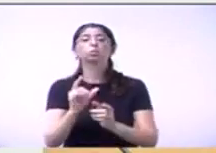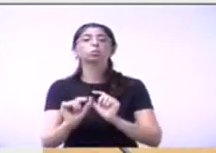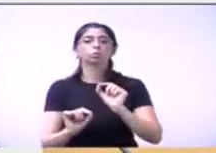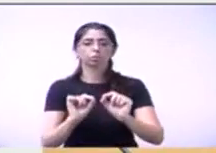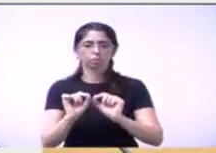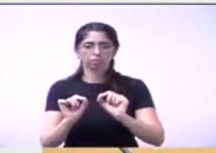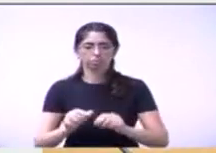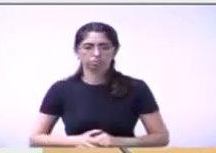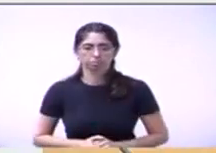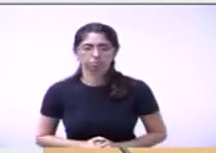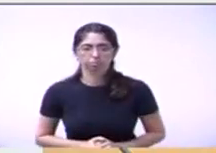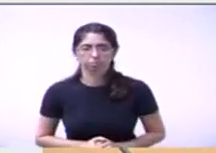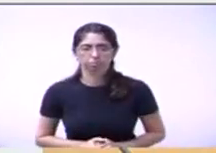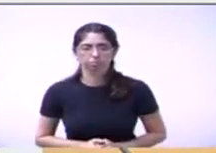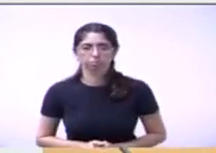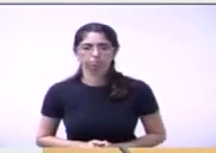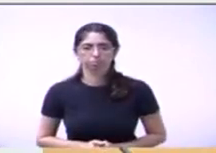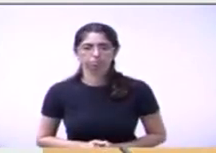que o